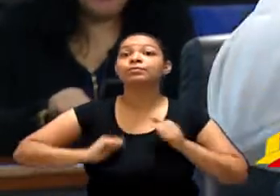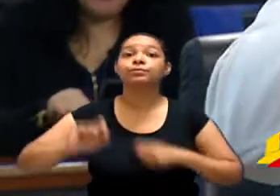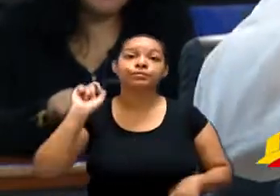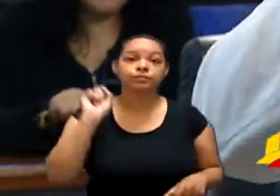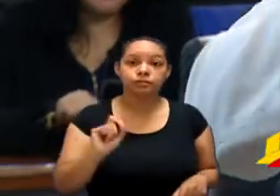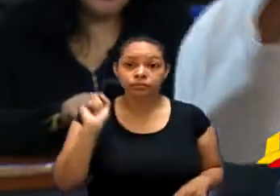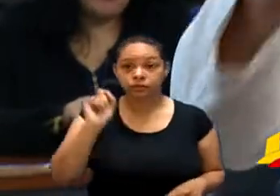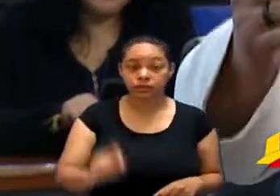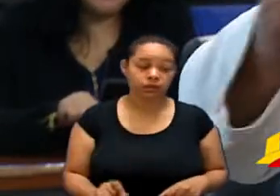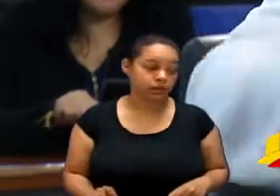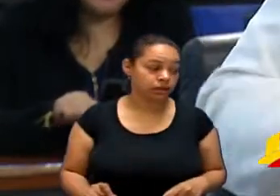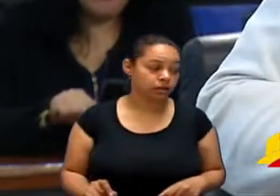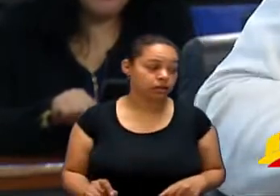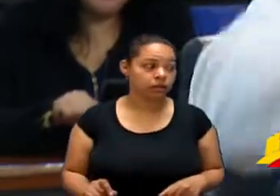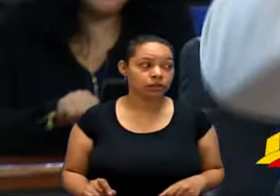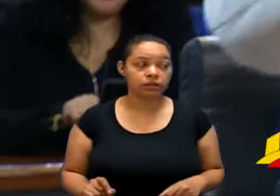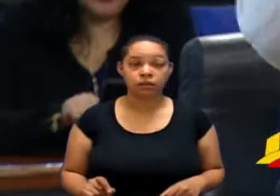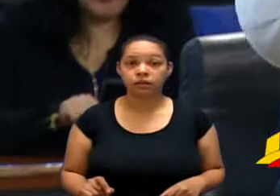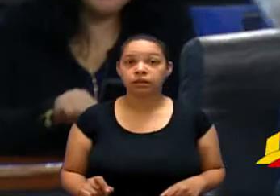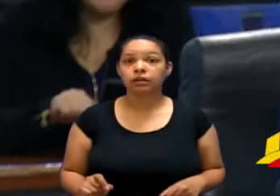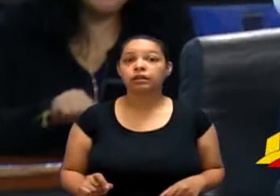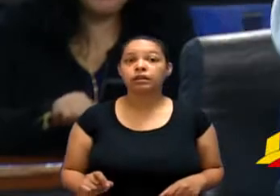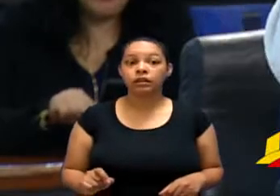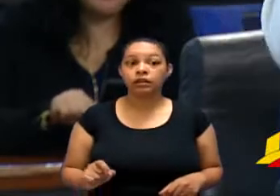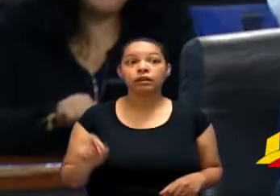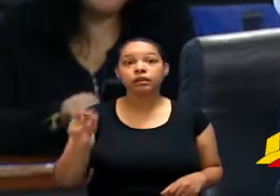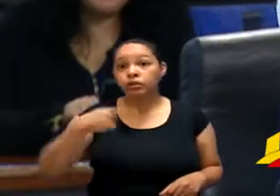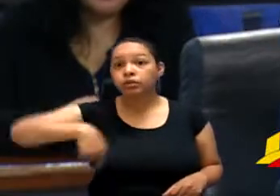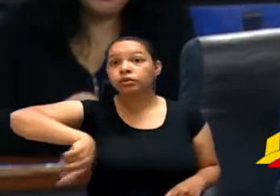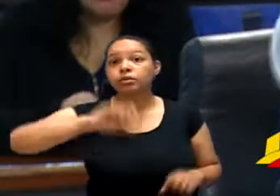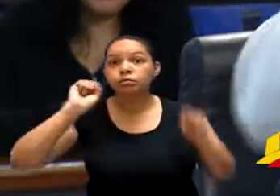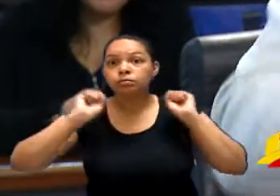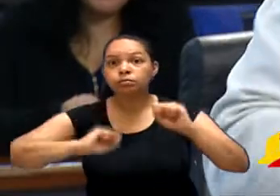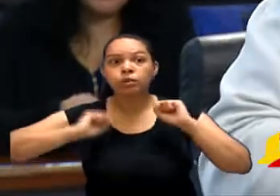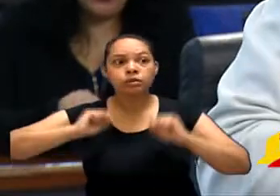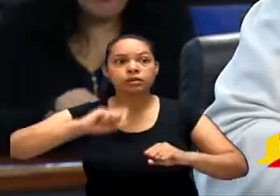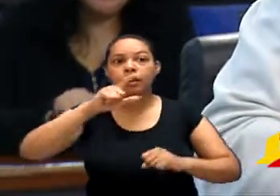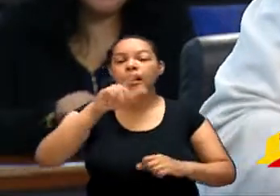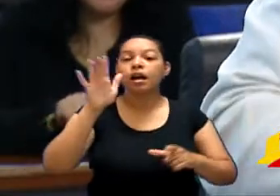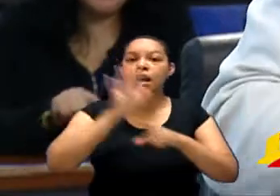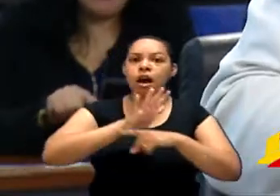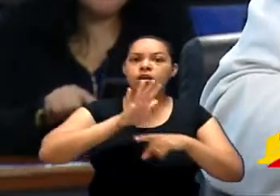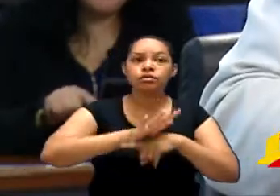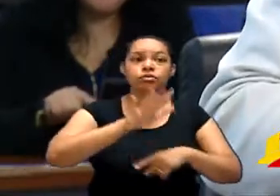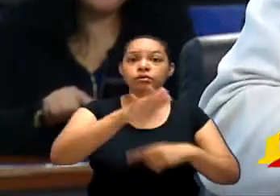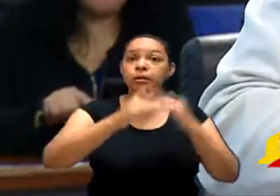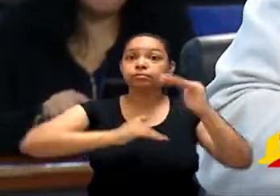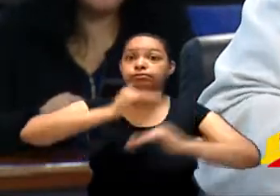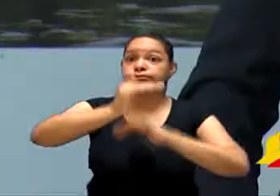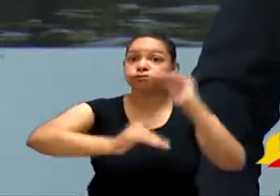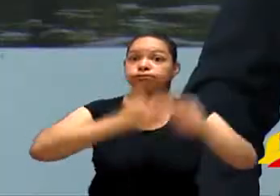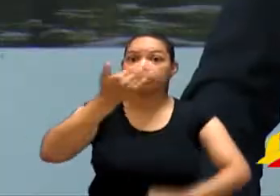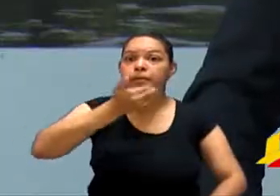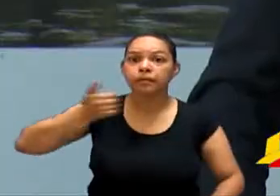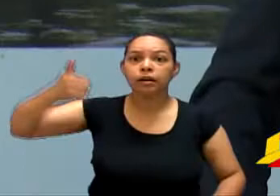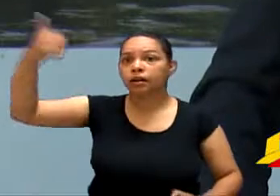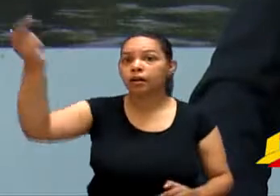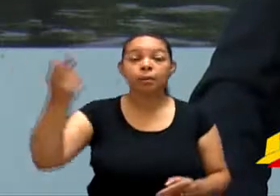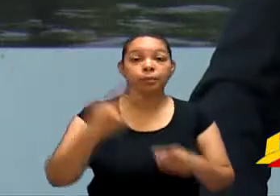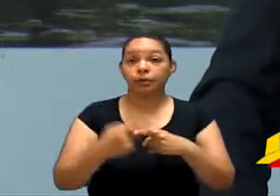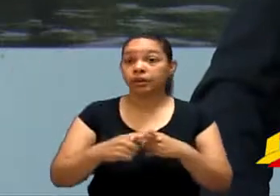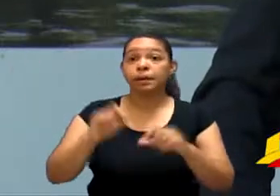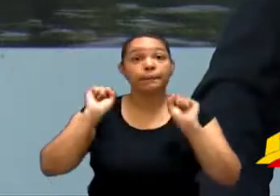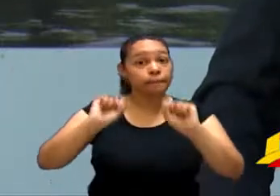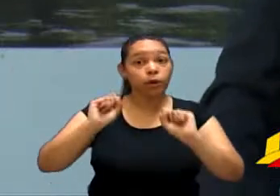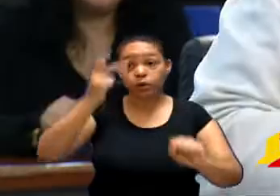lá que pode ser melhorado que a gente possa sugerir melhorias Antes que as pessoas saiam e vão para outros convênios